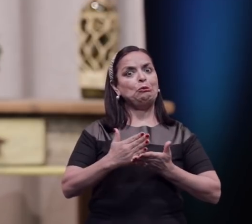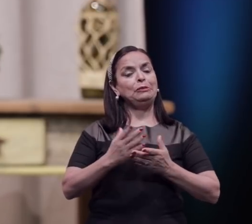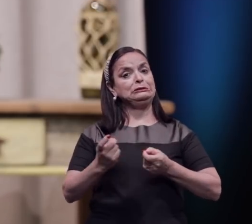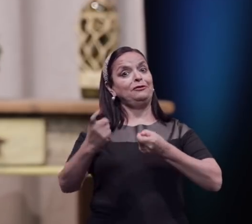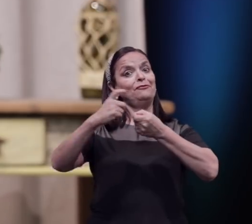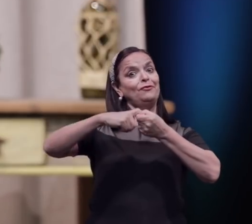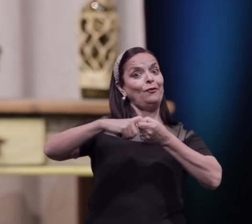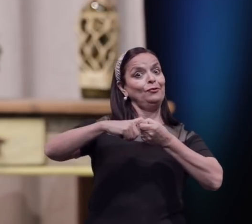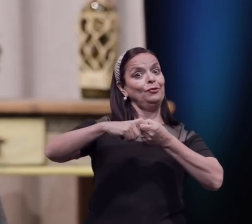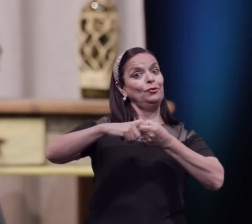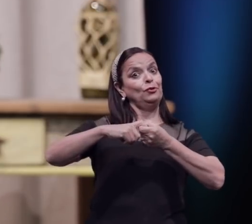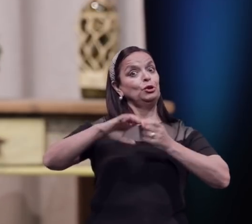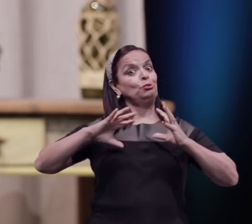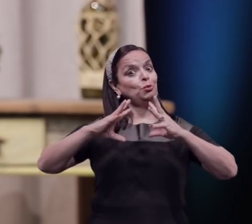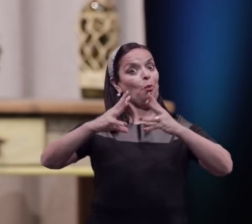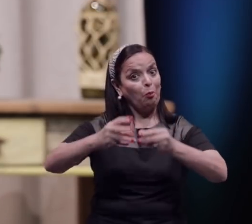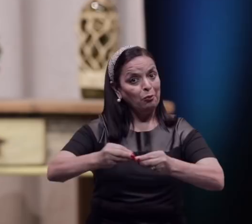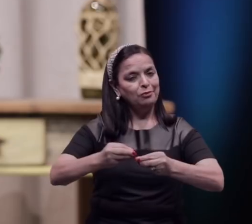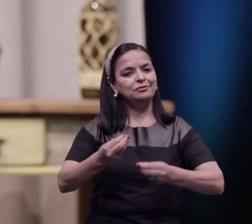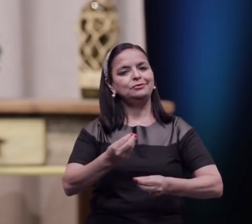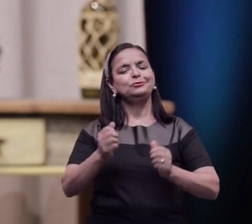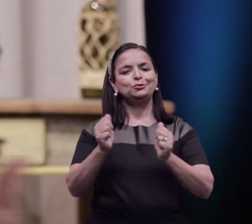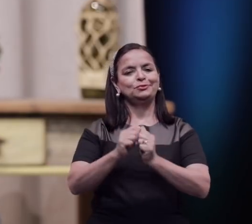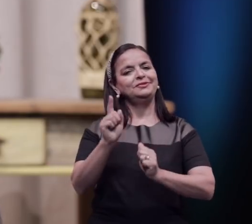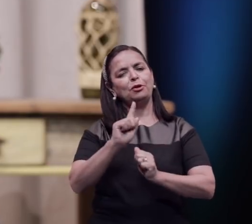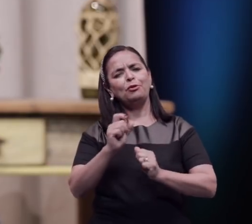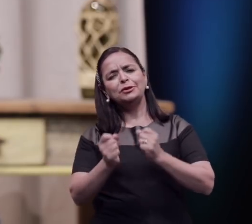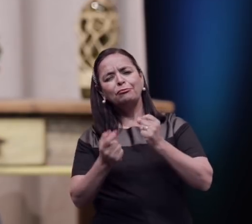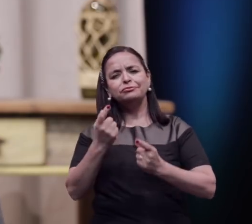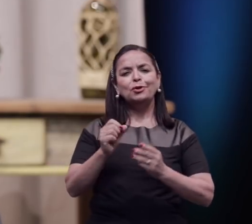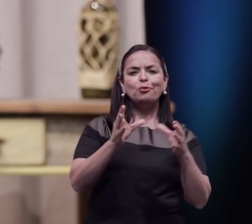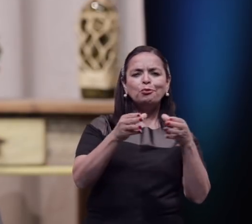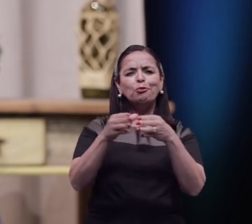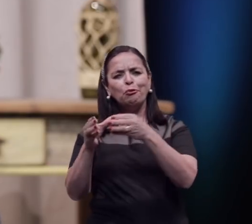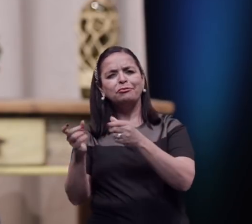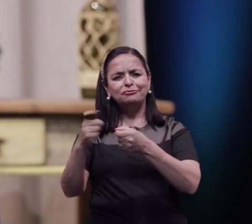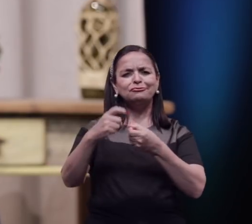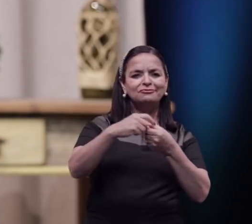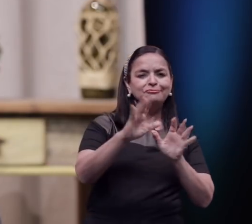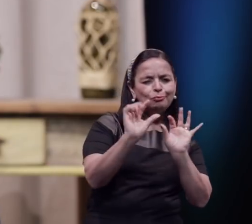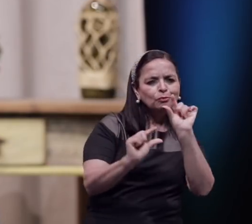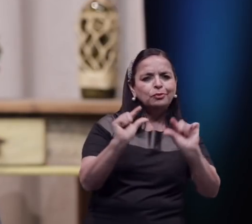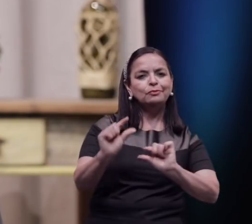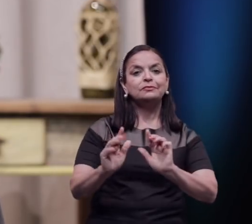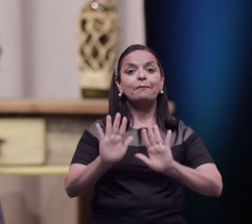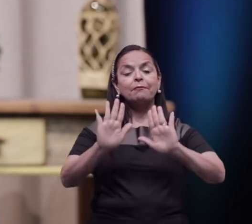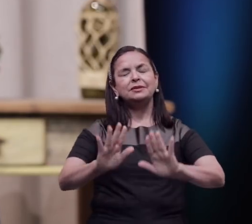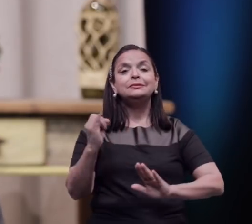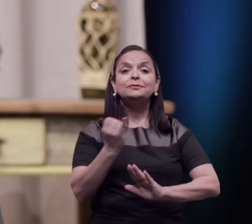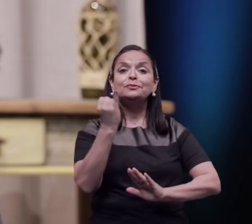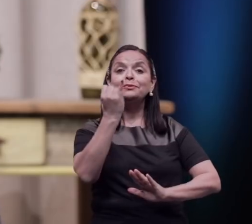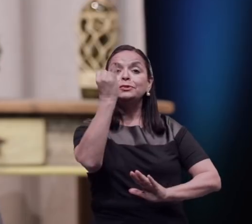início não sejamos todos juntos, mas um grupo, depois outro e assim por diante. Mas o